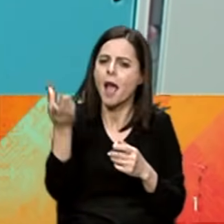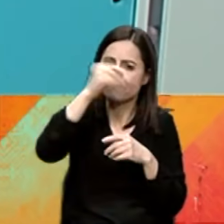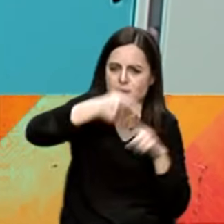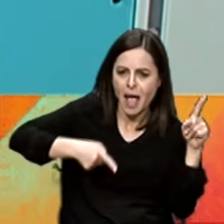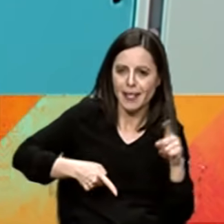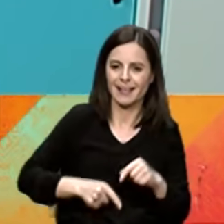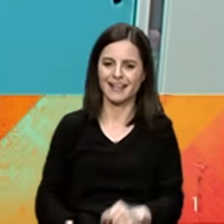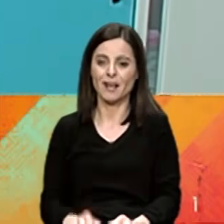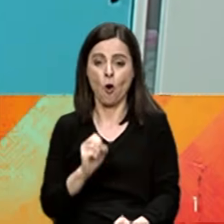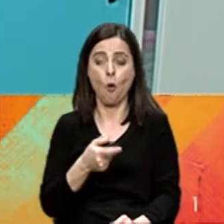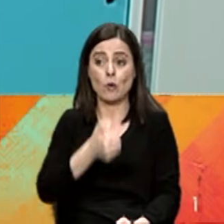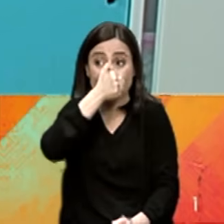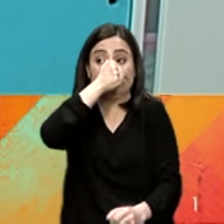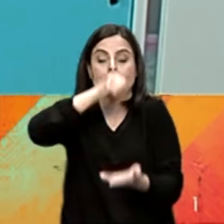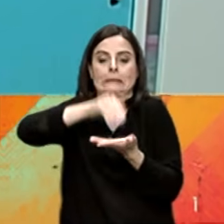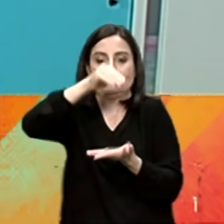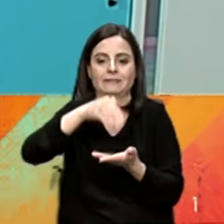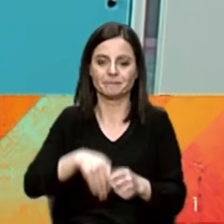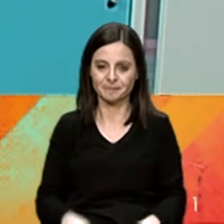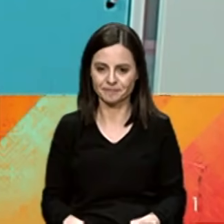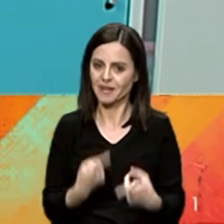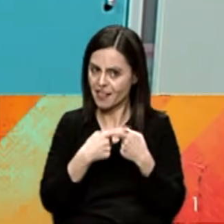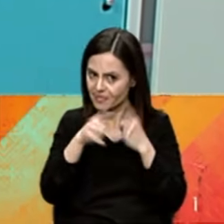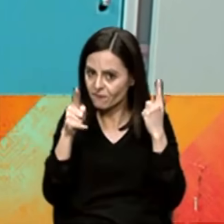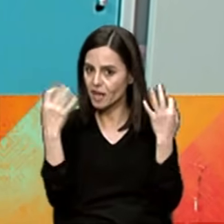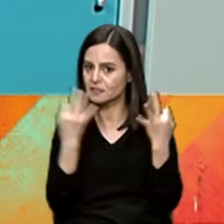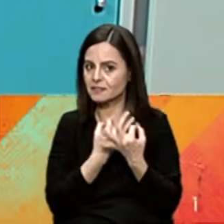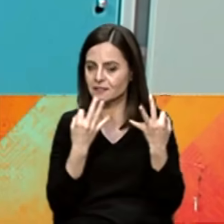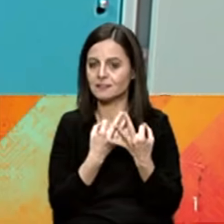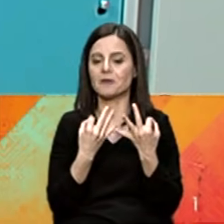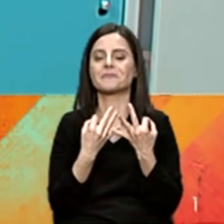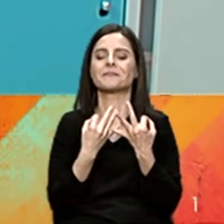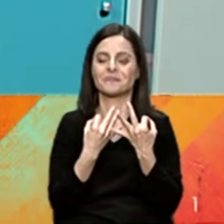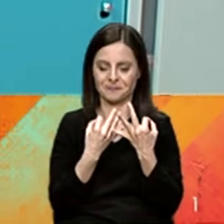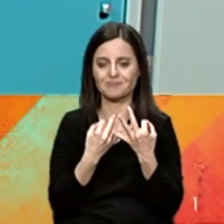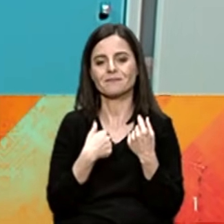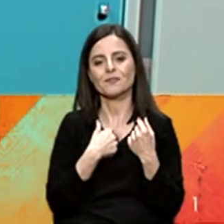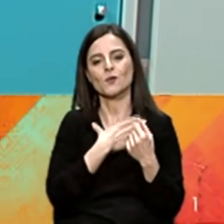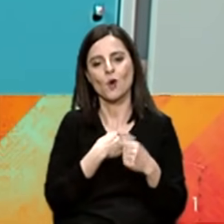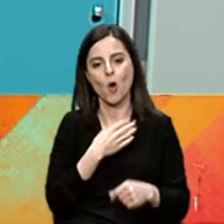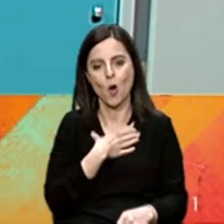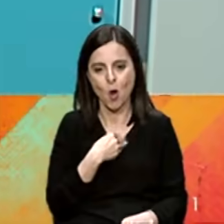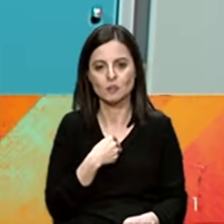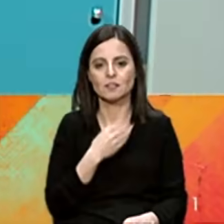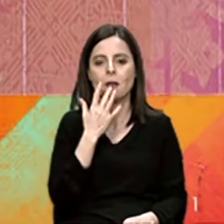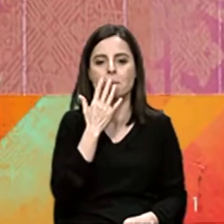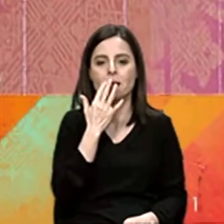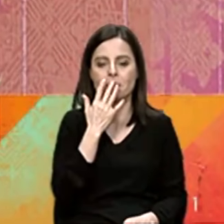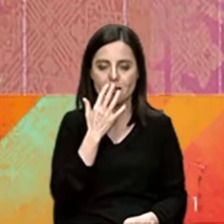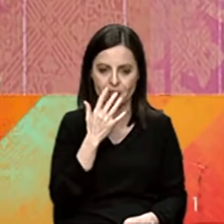se calhar era uma cheia. Só nem tem entusiasmo. Faz diferença. Faz diferença, faz. É porque, por exemplo, eu gosto da pimenta de